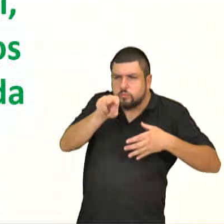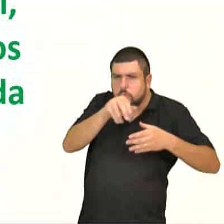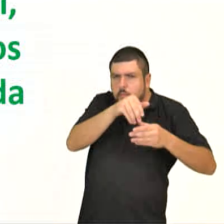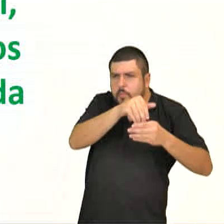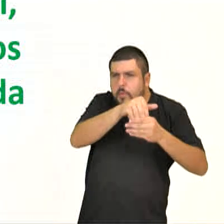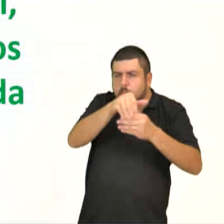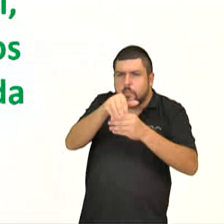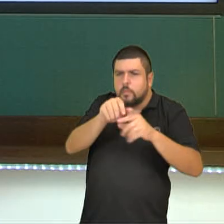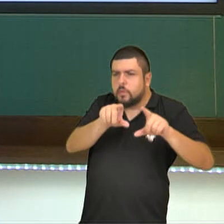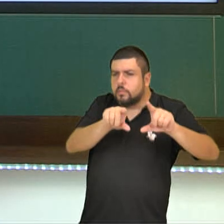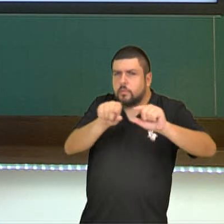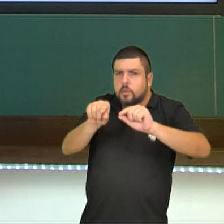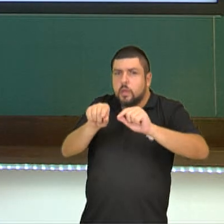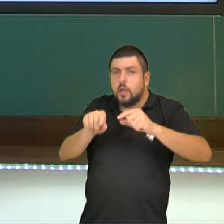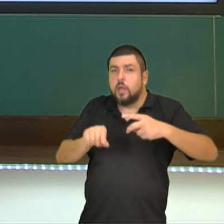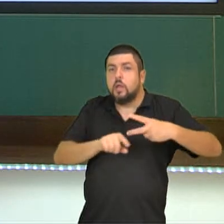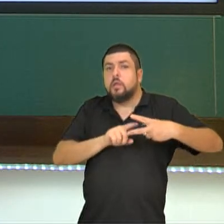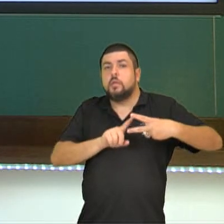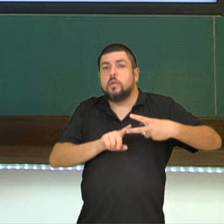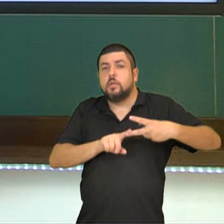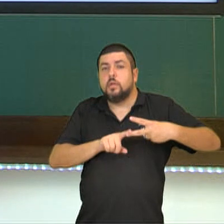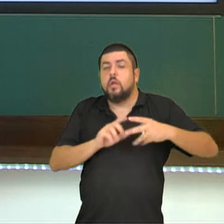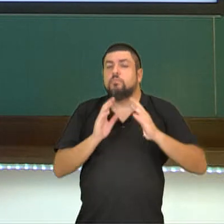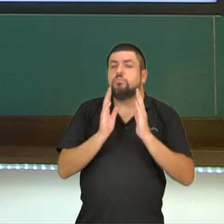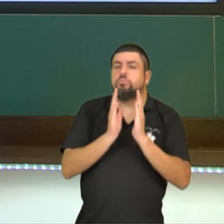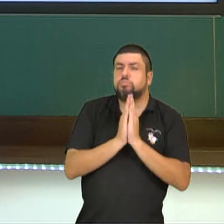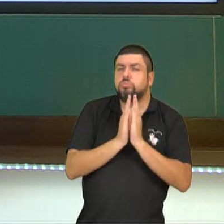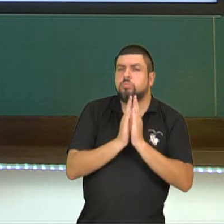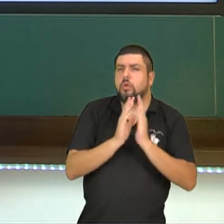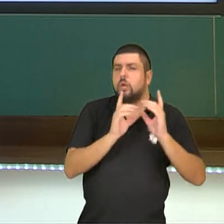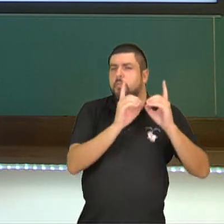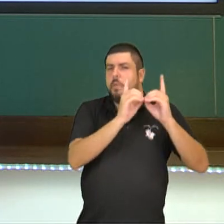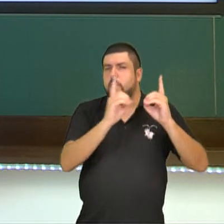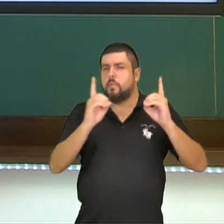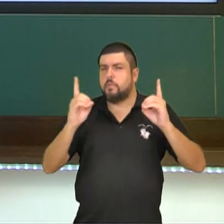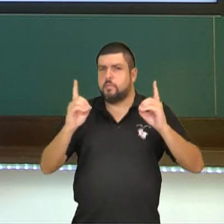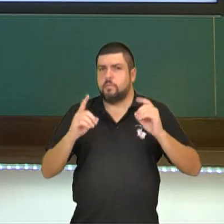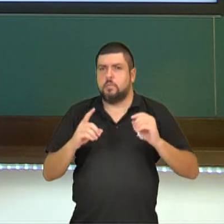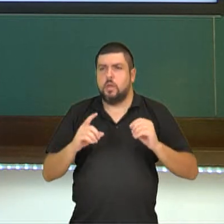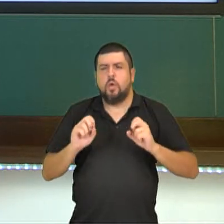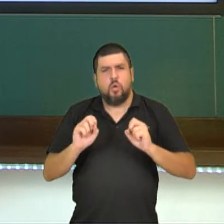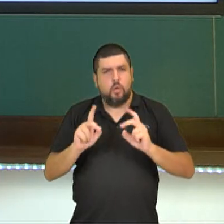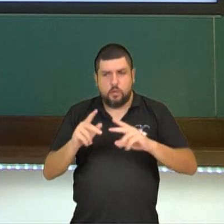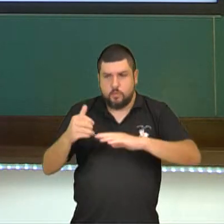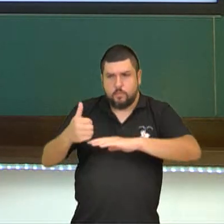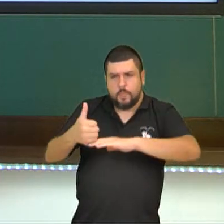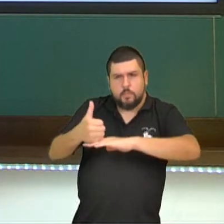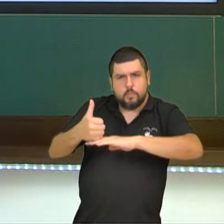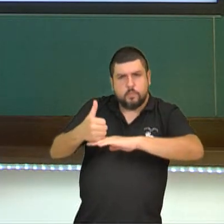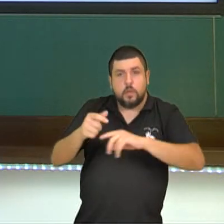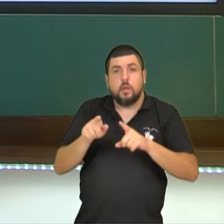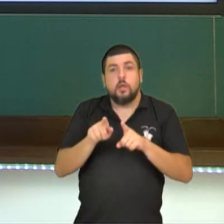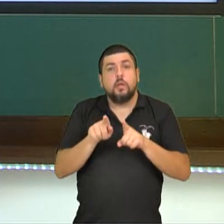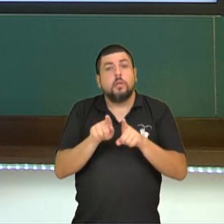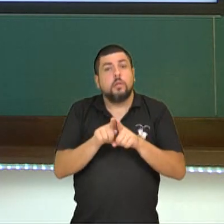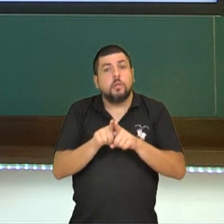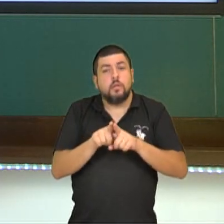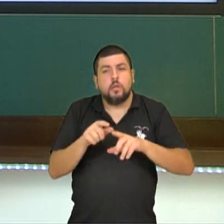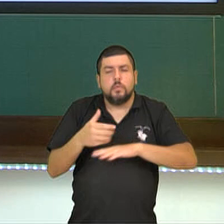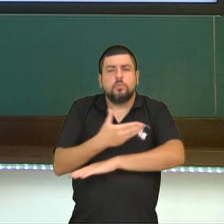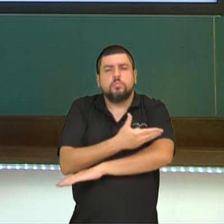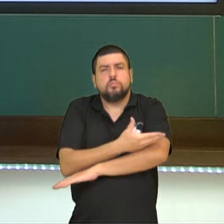que é uma associação entre competência com, claro, com umas pitadas, né, de costumes locais junto